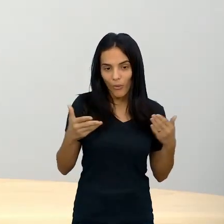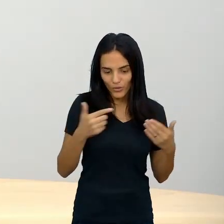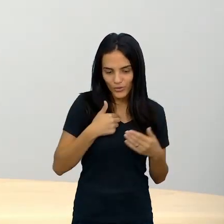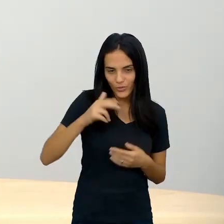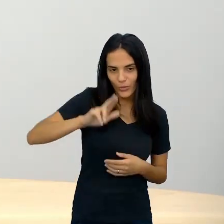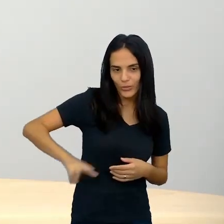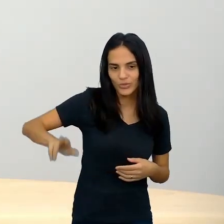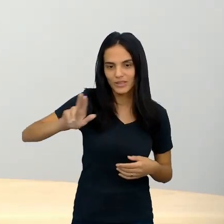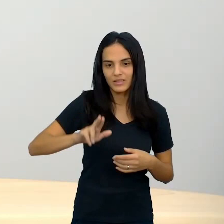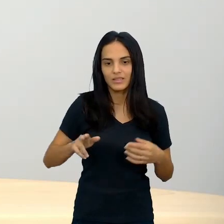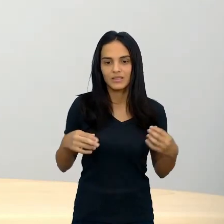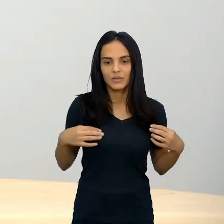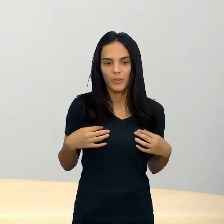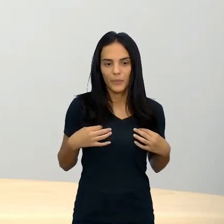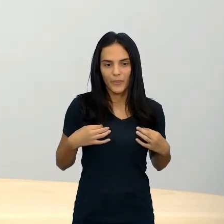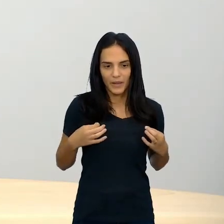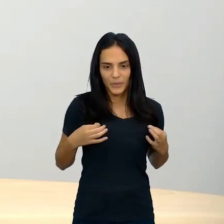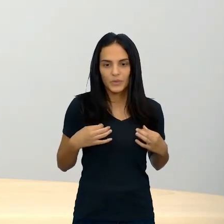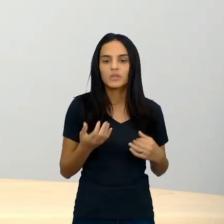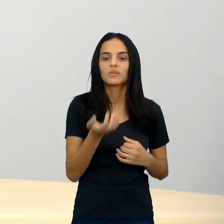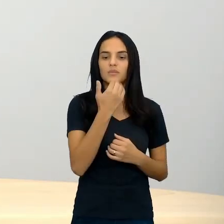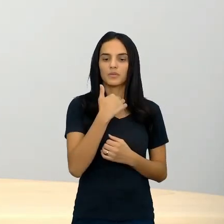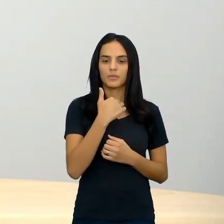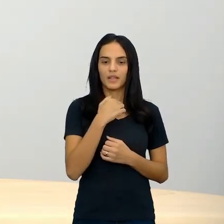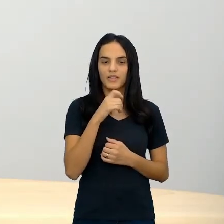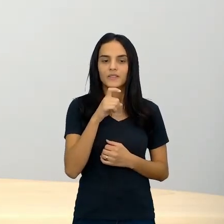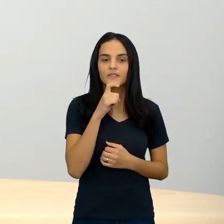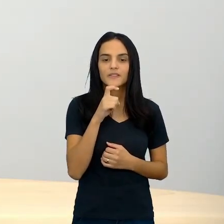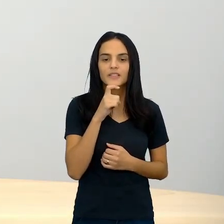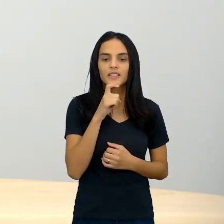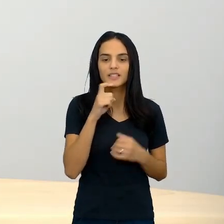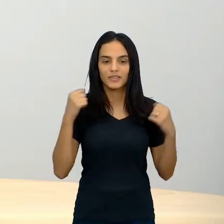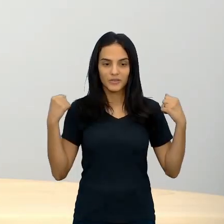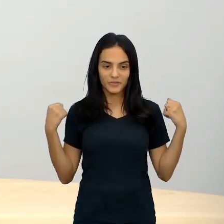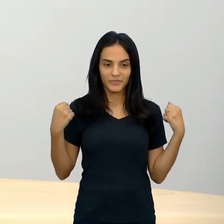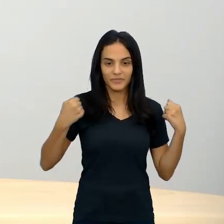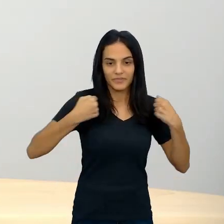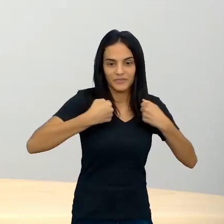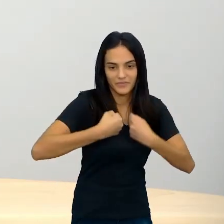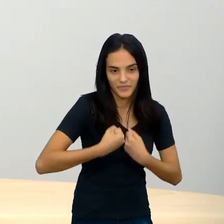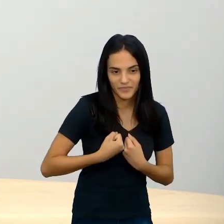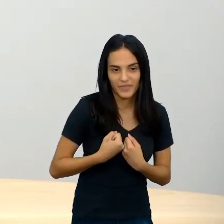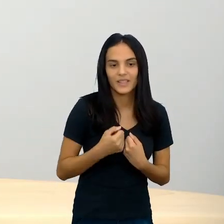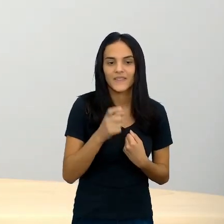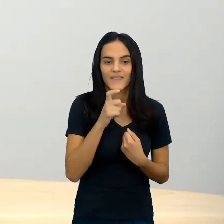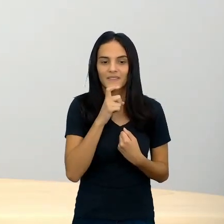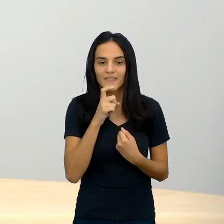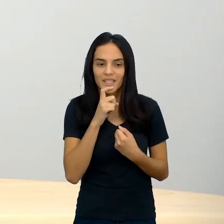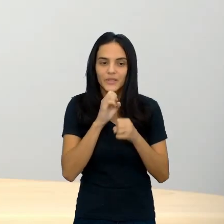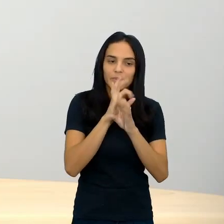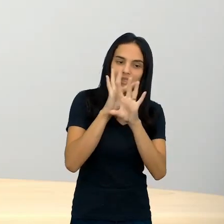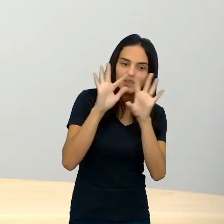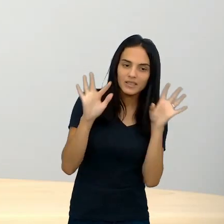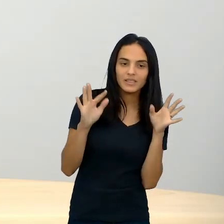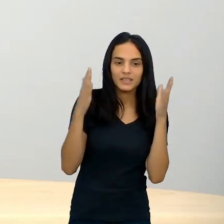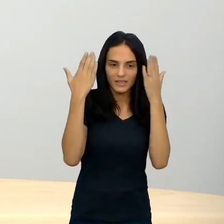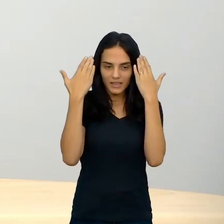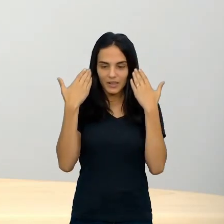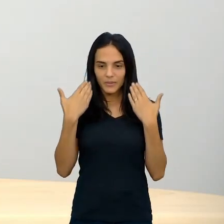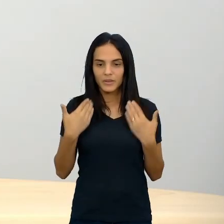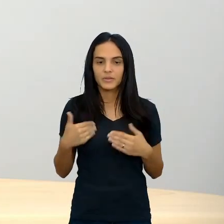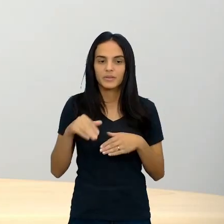usando uma blusa por baixo verde, por cima uma outra verde mais clara, tenho cabelos